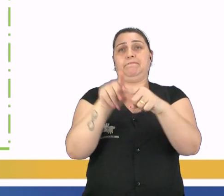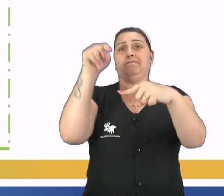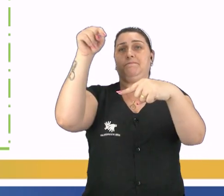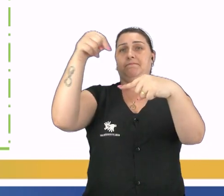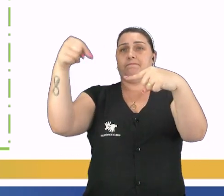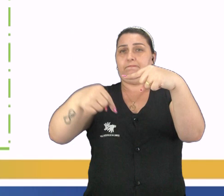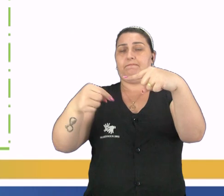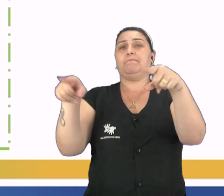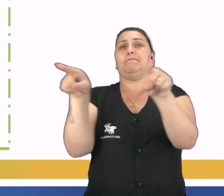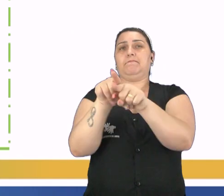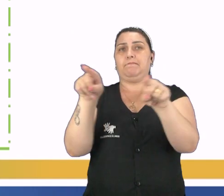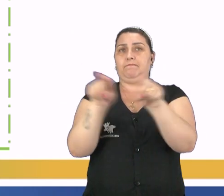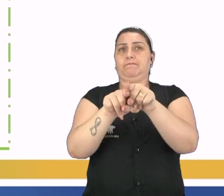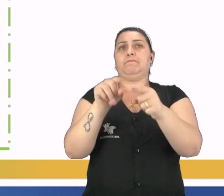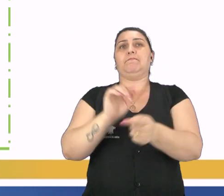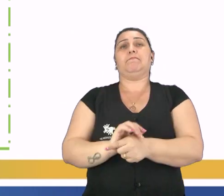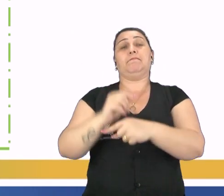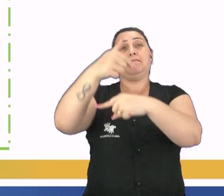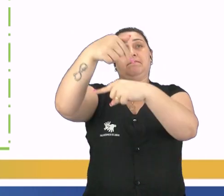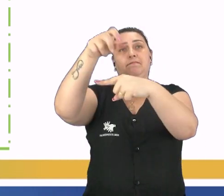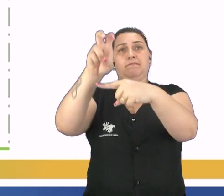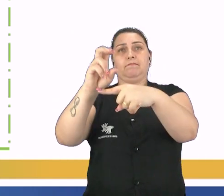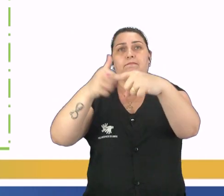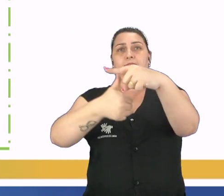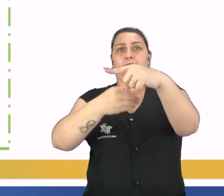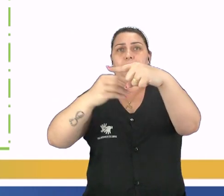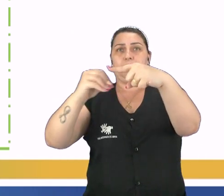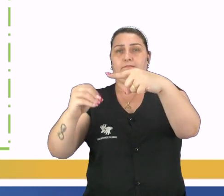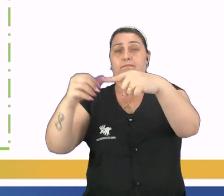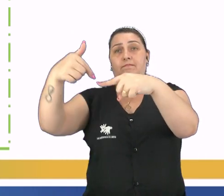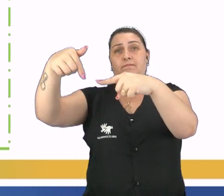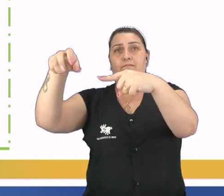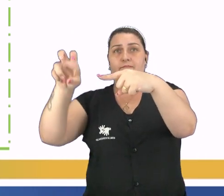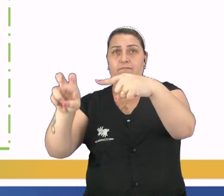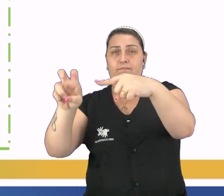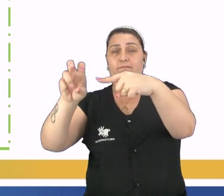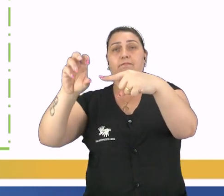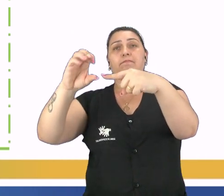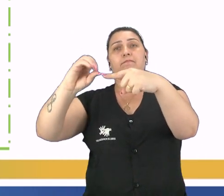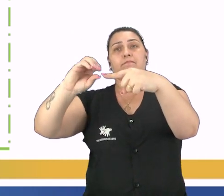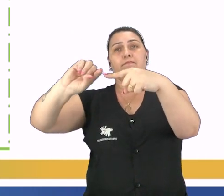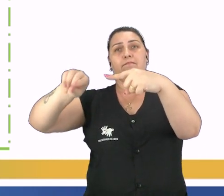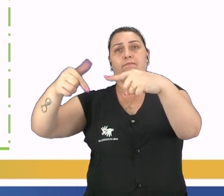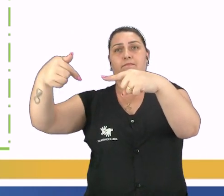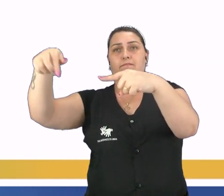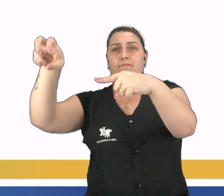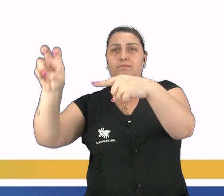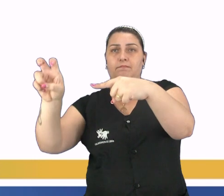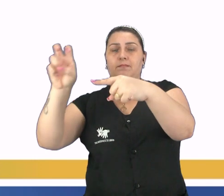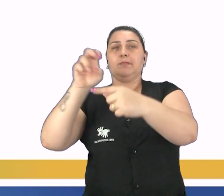eu faço com o denominador também. Então, eu tenho 75 sobre 100, ou simplesmente